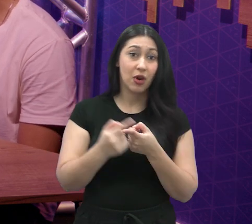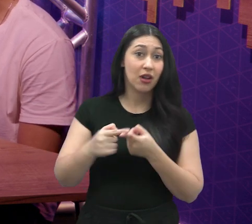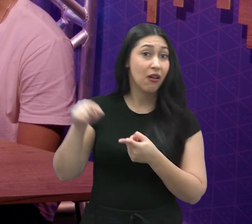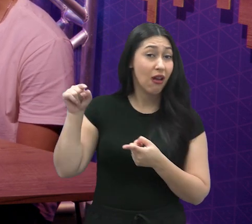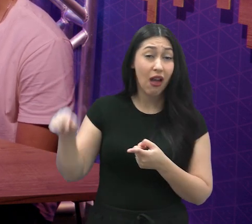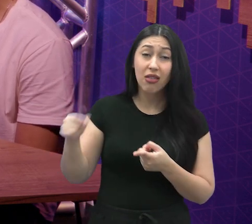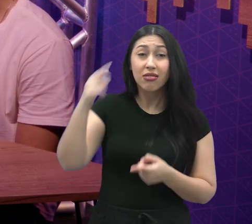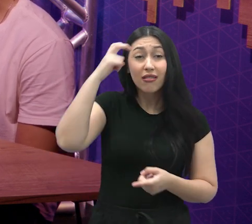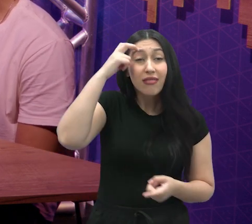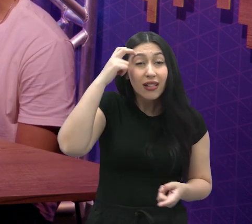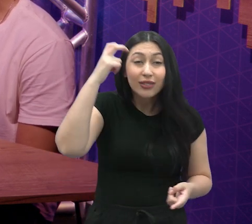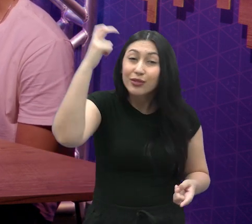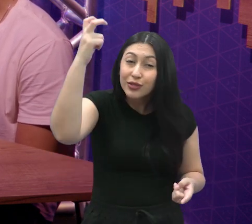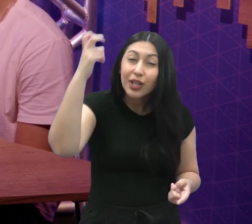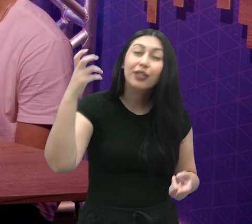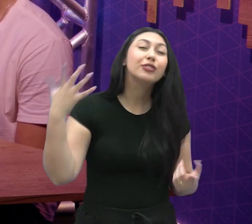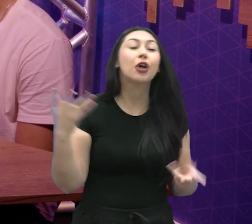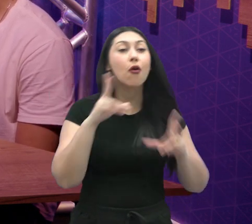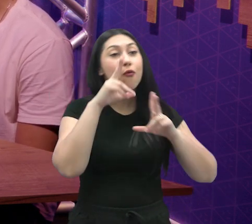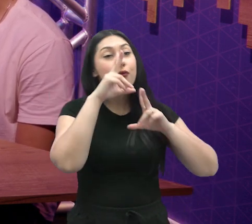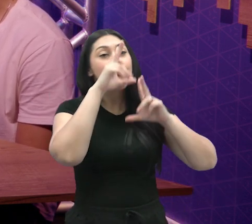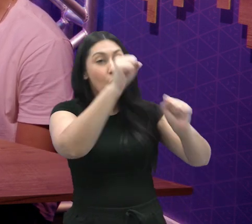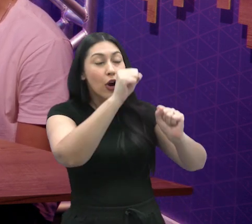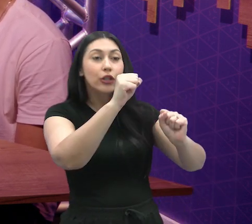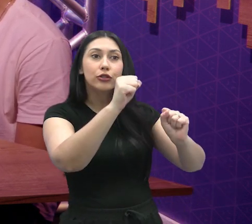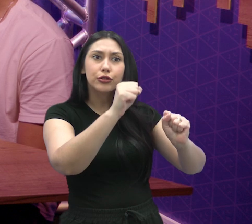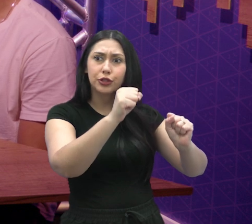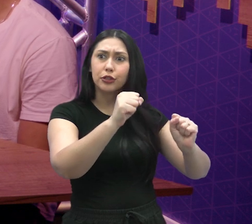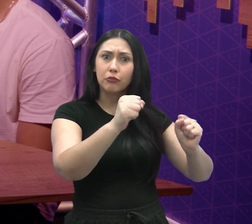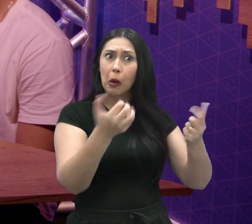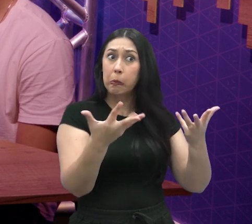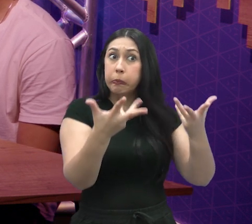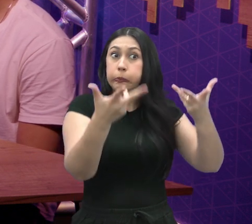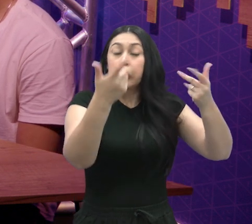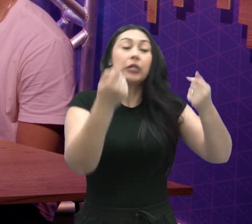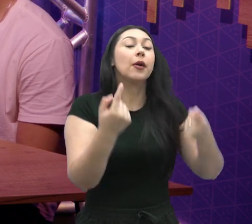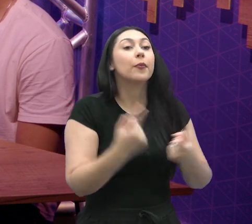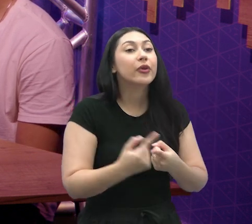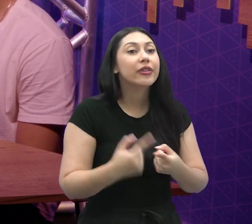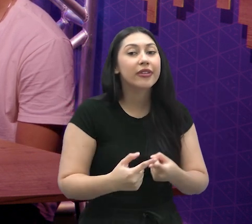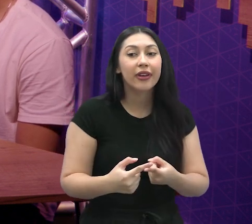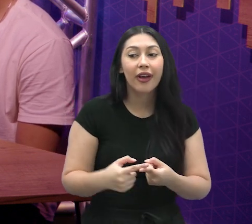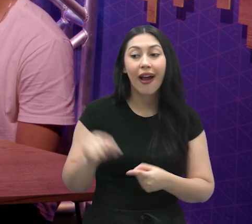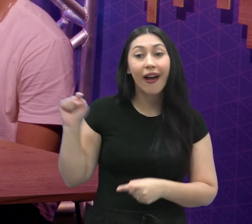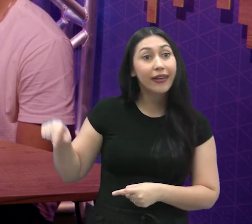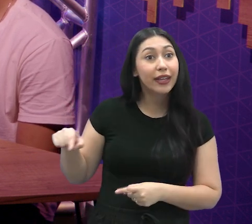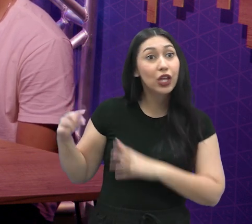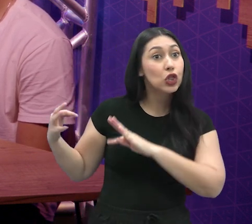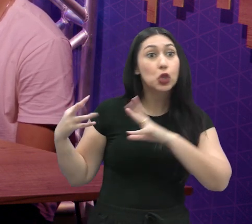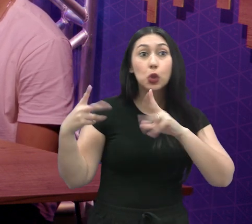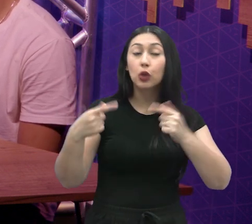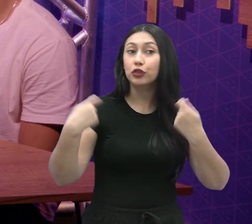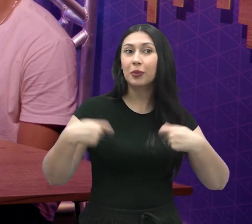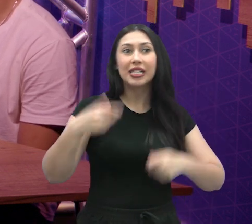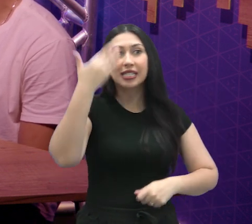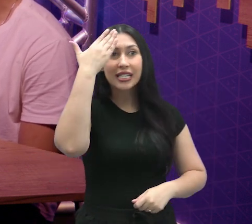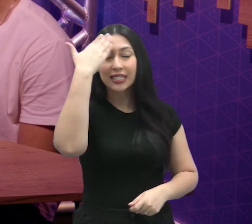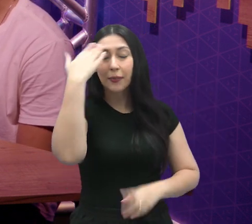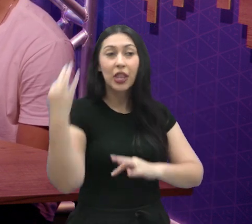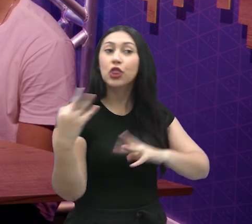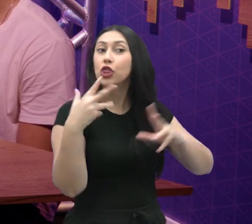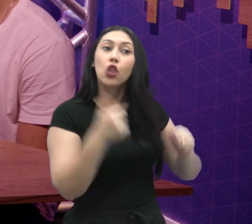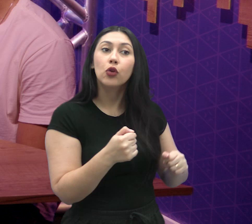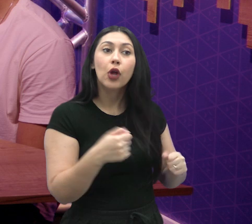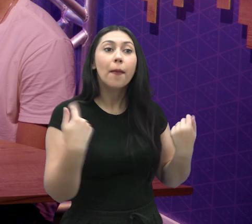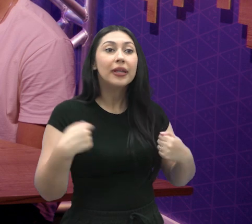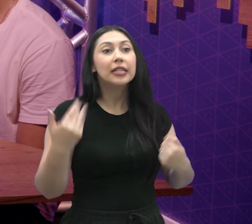porque eles eram extremamente inteligentes e fortes e hábeis, porque cada ser humano tinha que fazer tudo, né? Sim. Tinha que saber